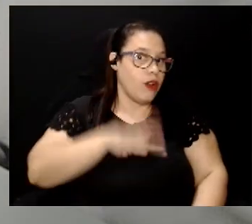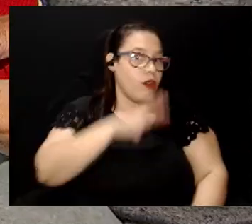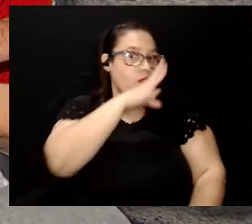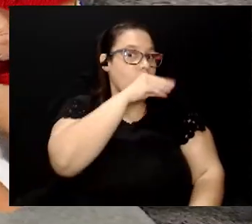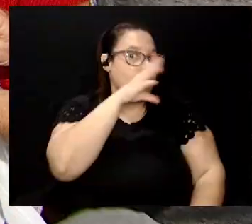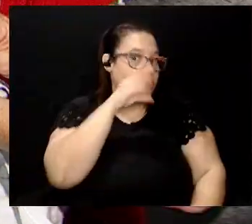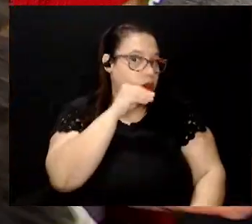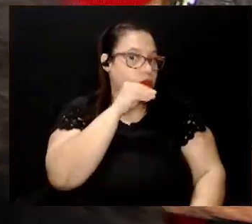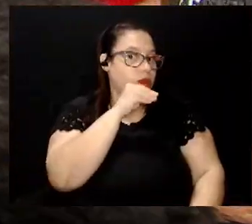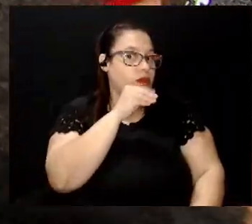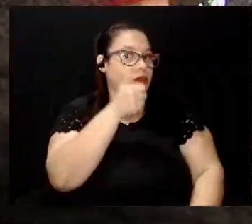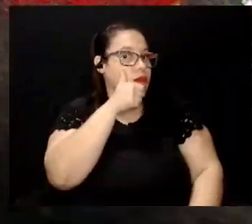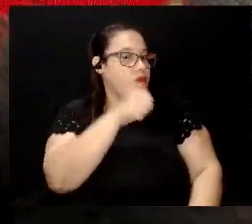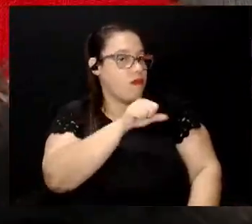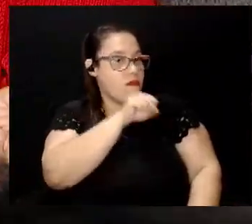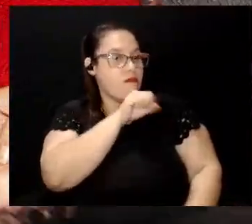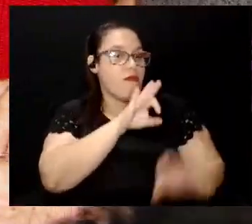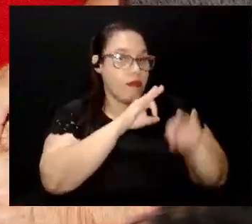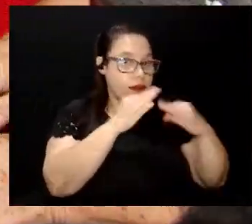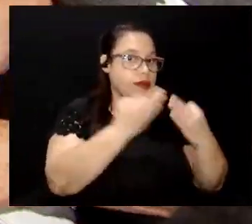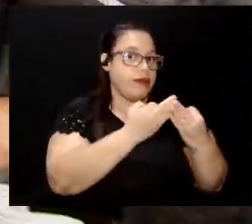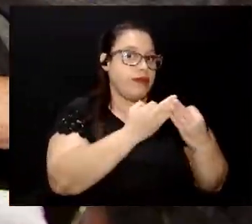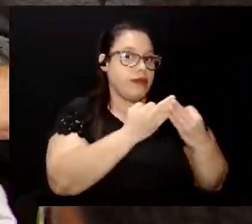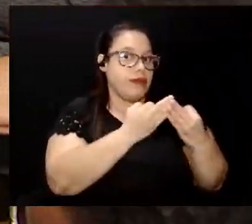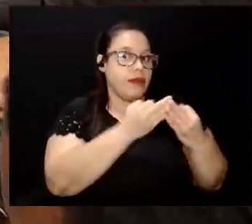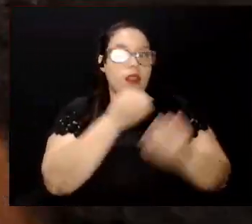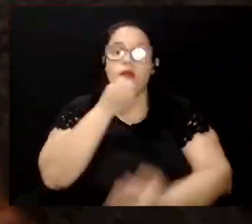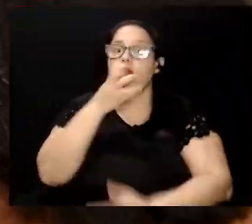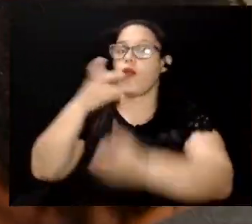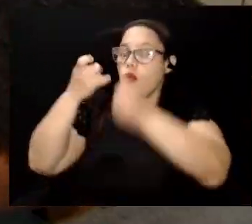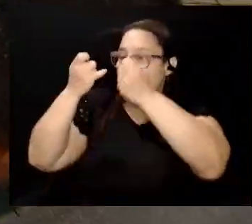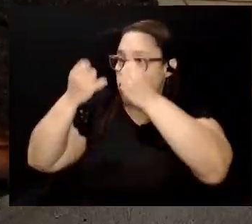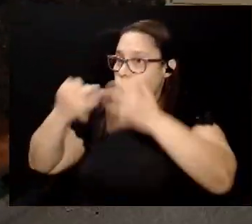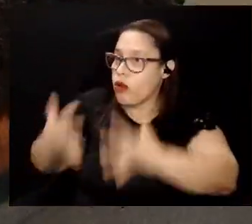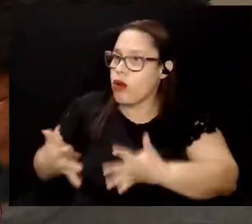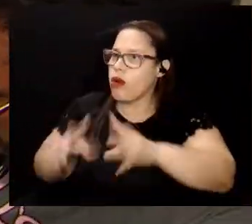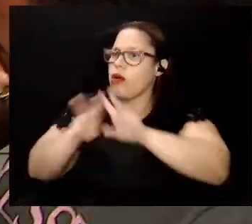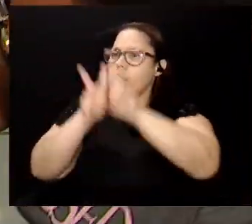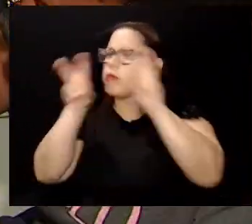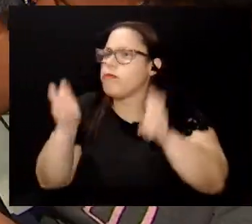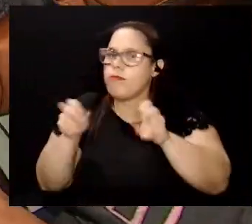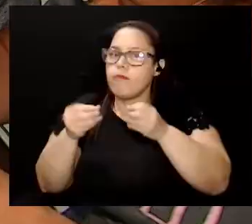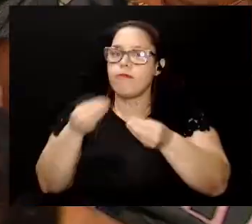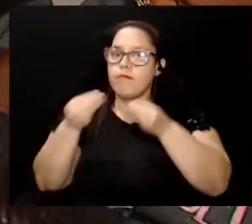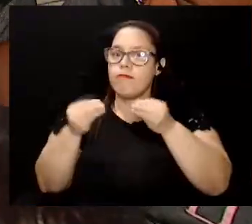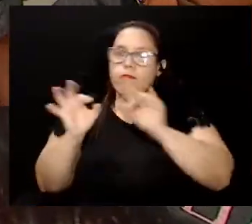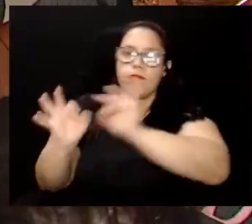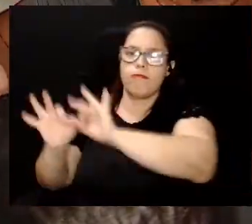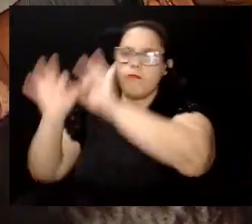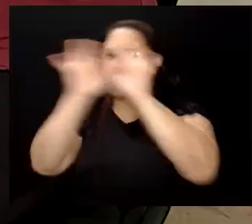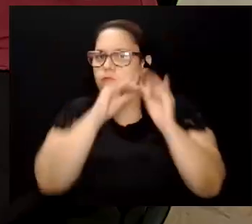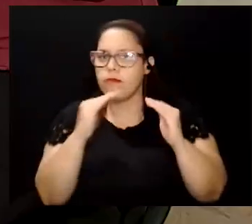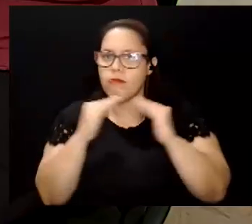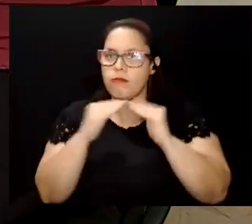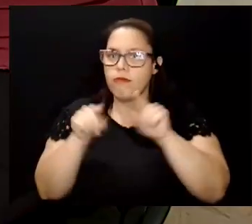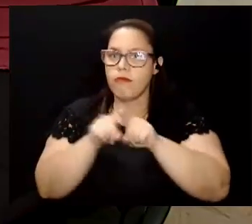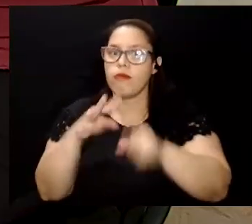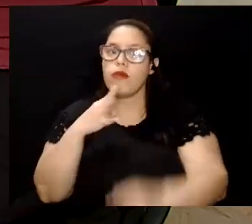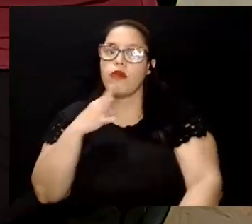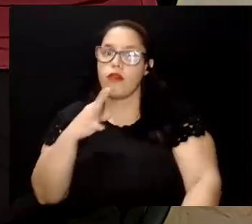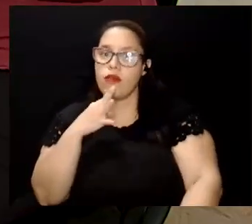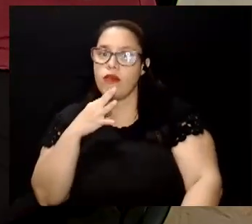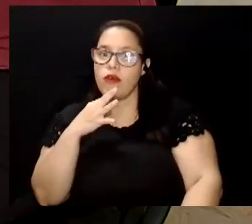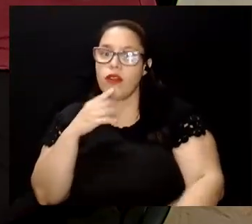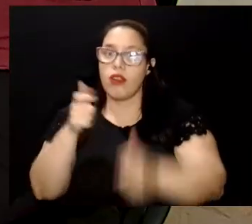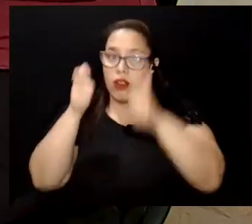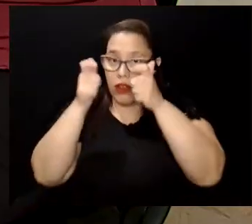famílias. Bom, queria que você explicasse um pouquinho pra gente, pro pessoal de casa também conhecer esse espaço, há quanto tempo,